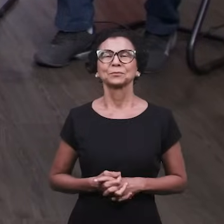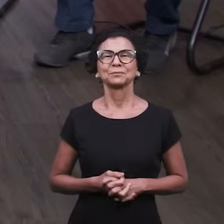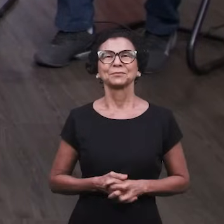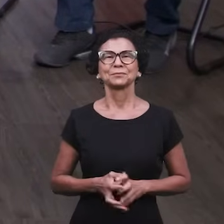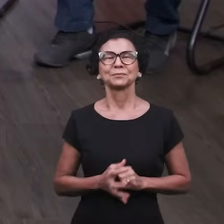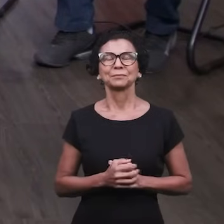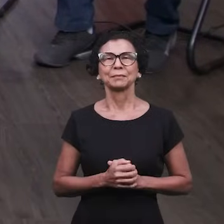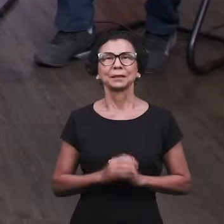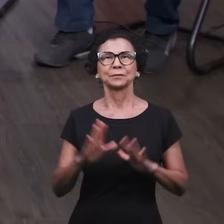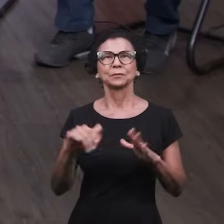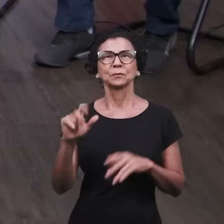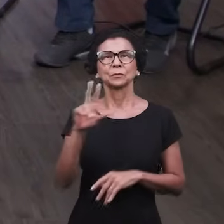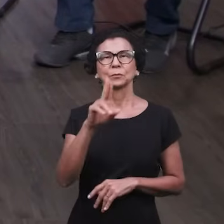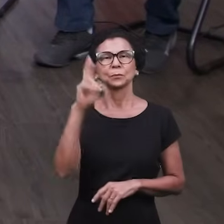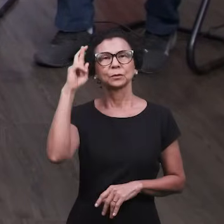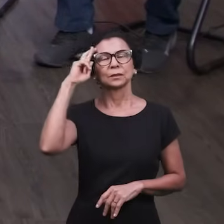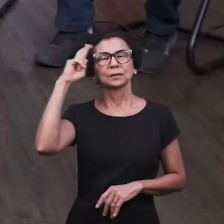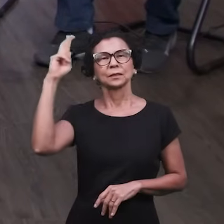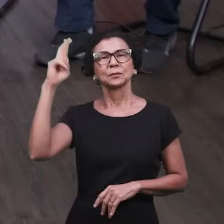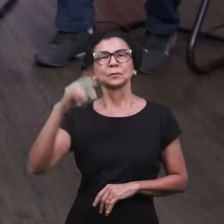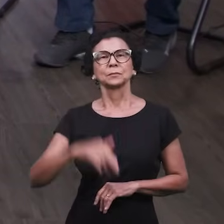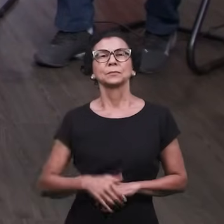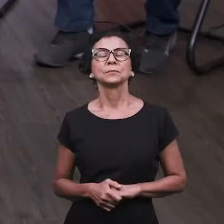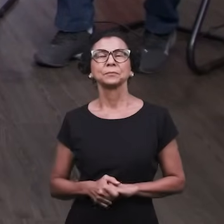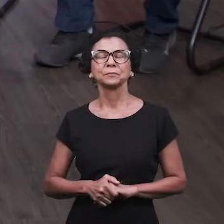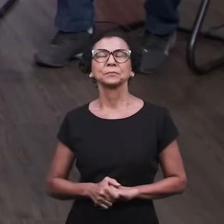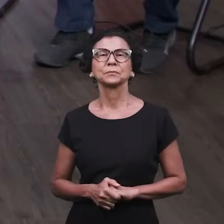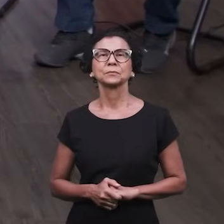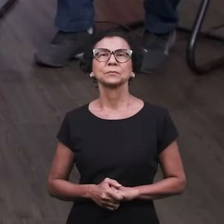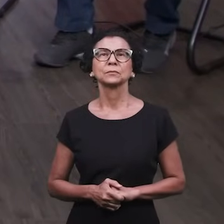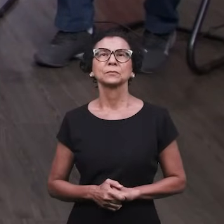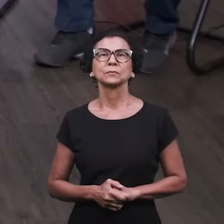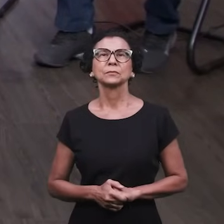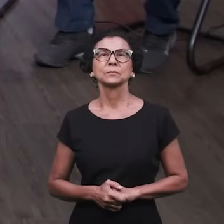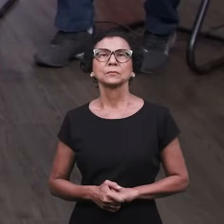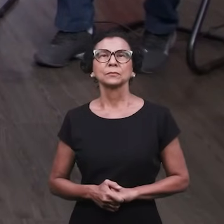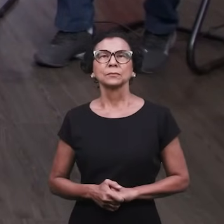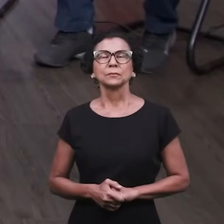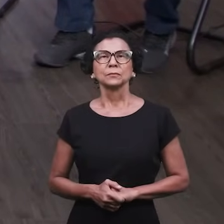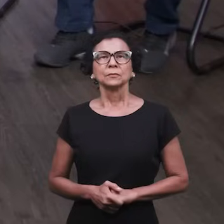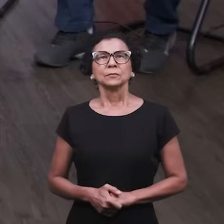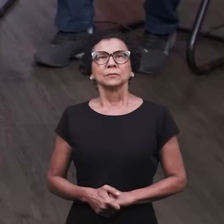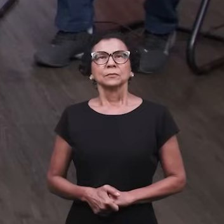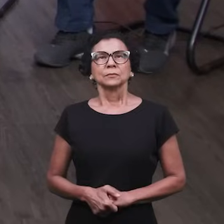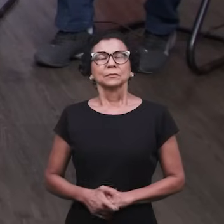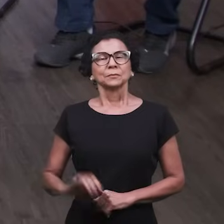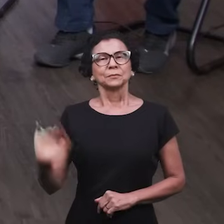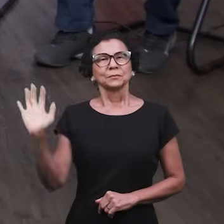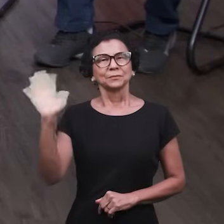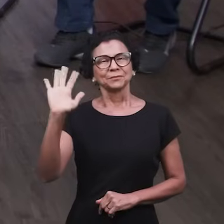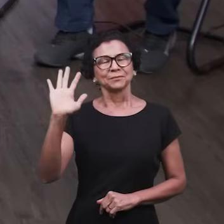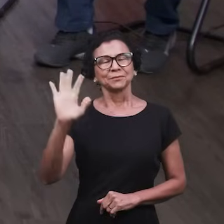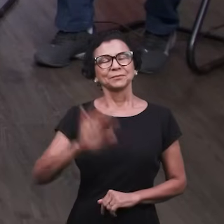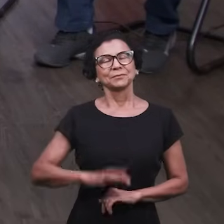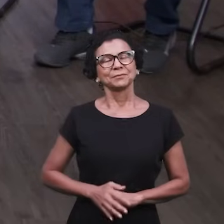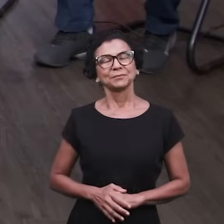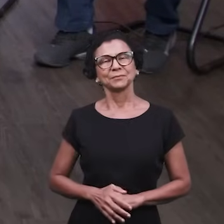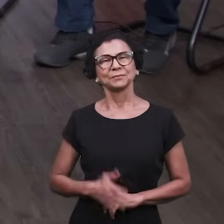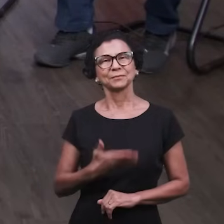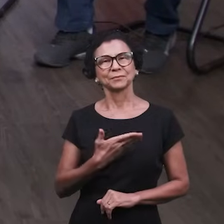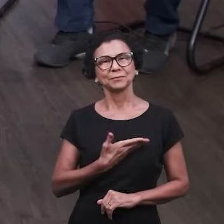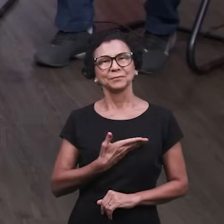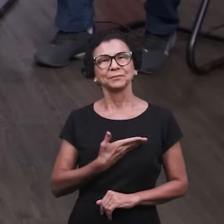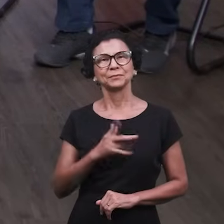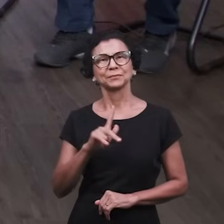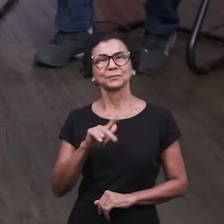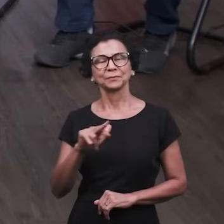bom. Amém. Louvado seja o nome do nosso Senhor Jesus. E nós vamos aqui nos despedindo de todos,